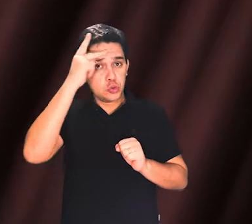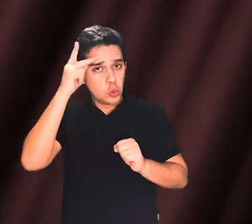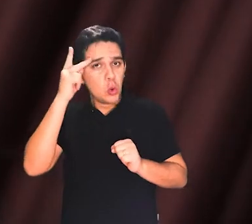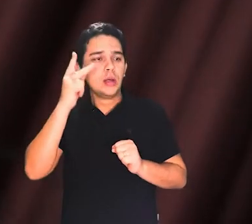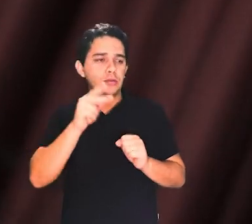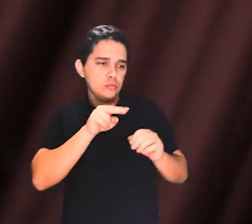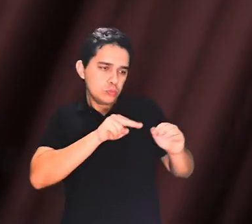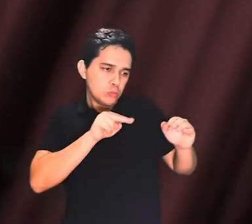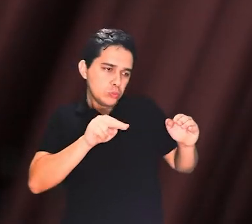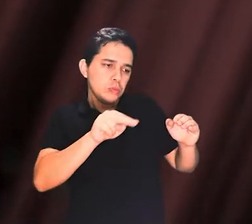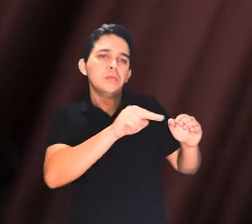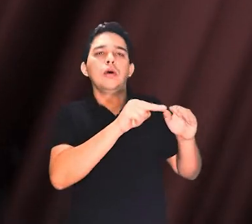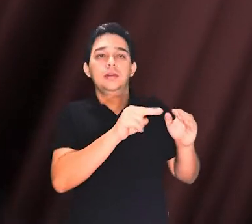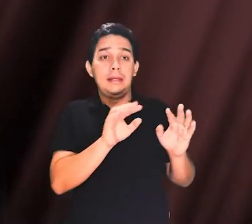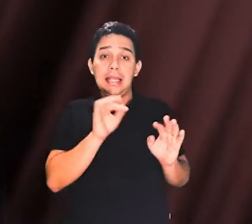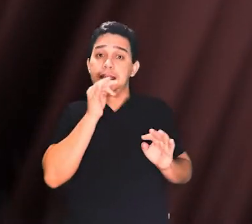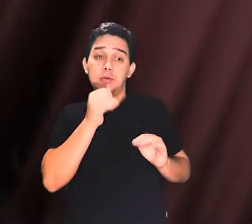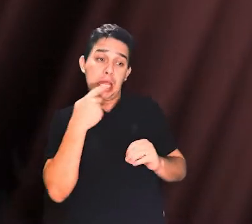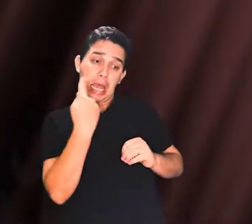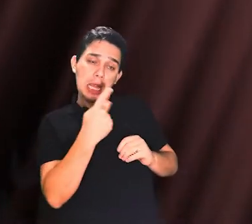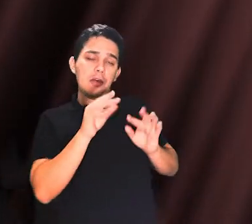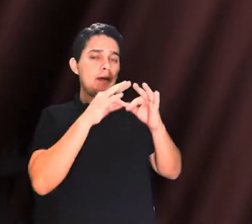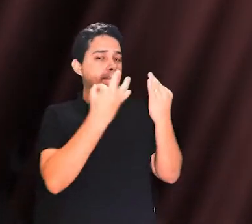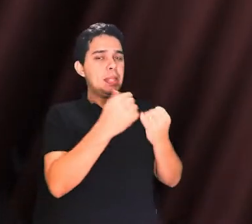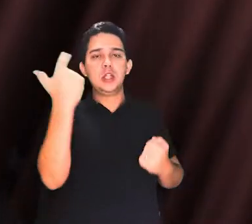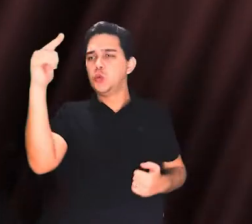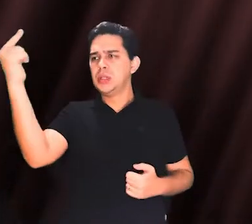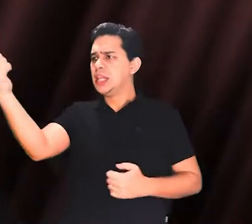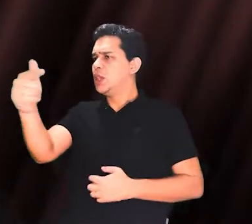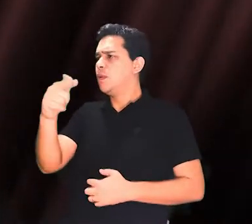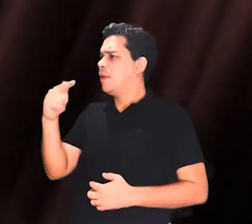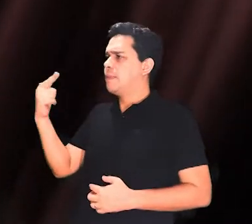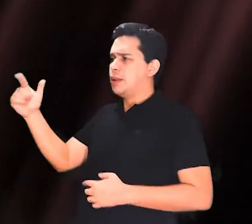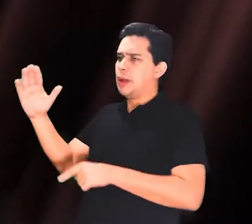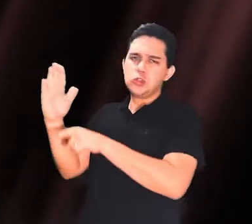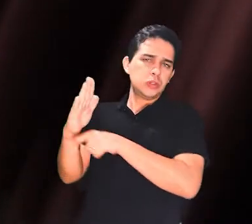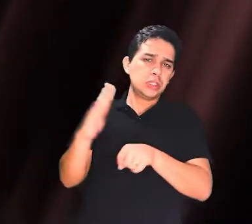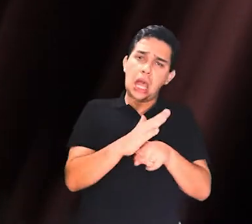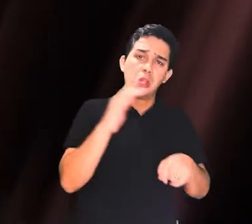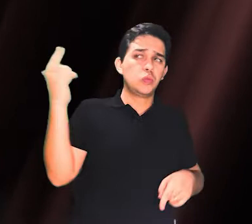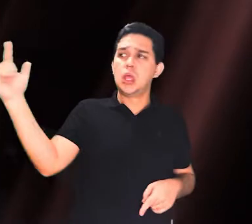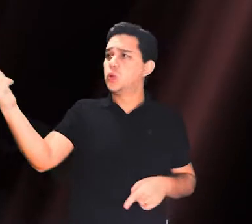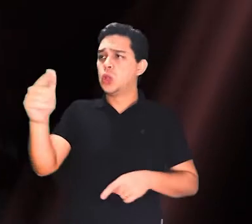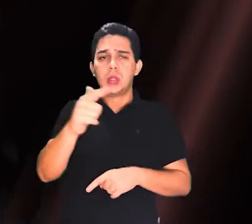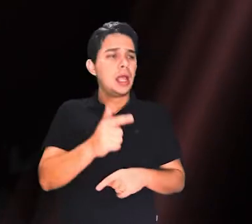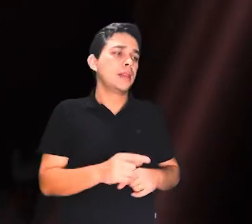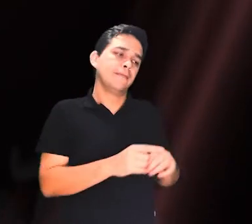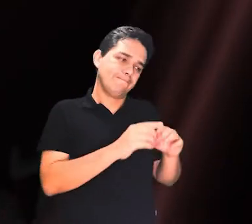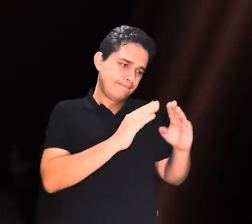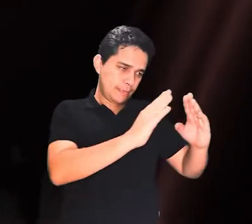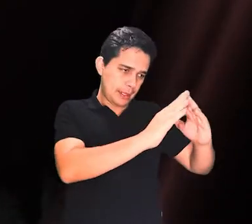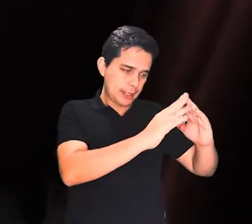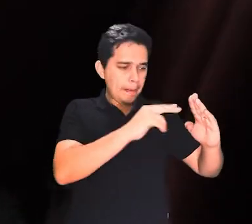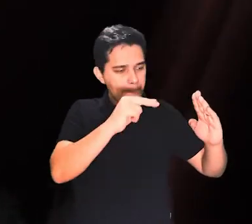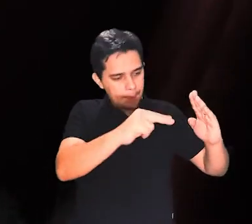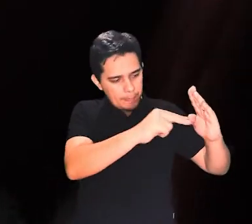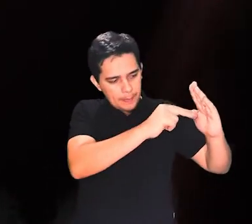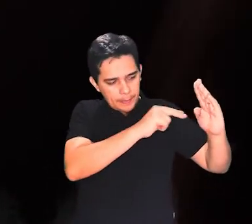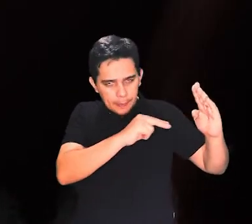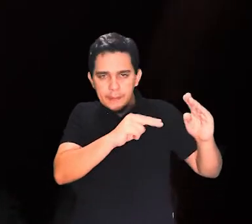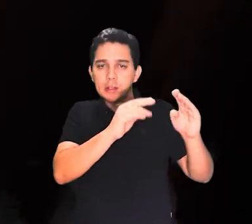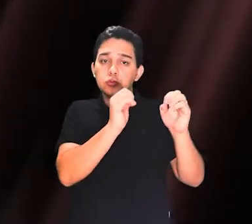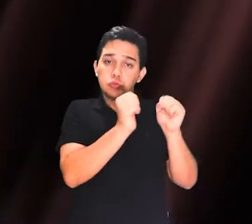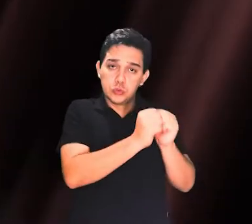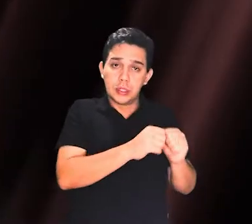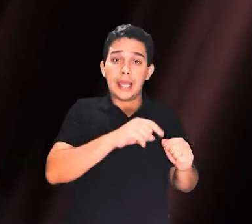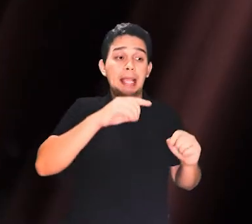com dependência e que não tenham vínculos familiares, né? Estejam com os vínculos rompidos ou fragilizados. A implementação da